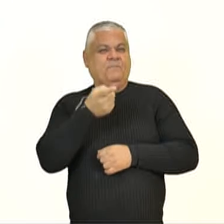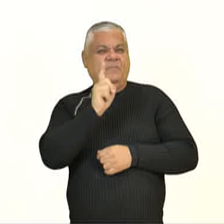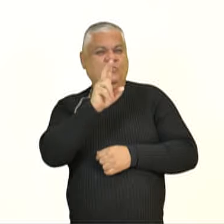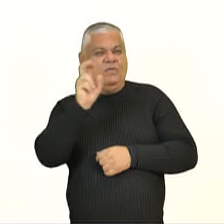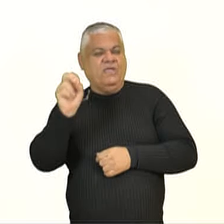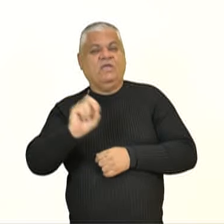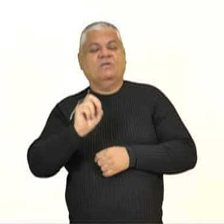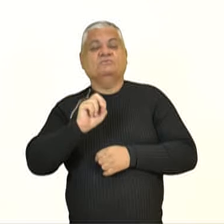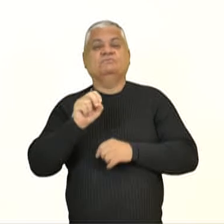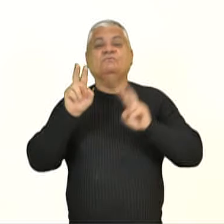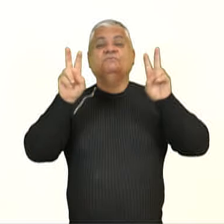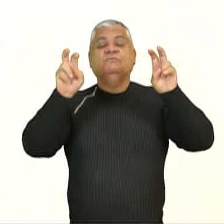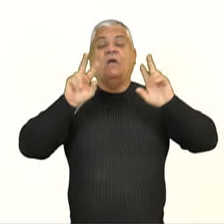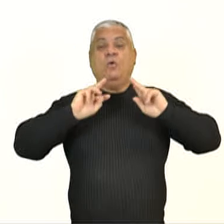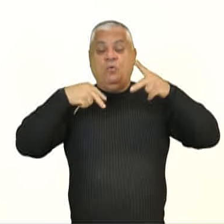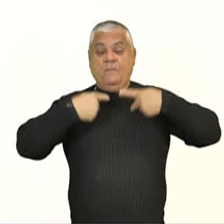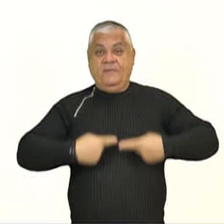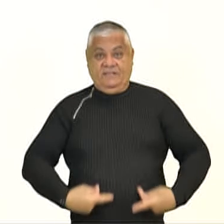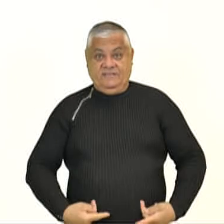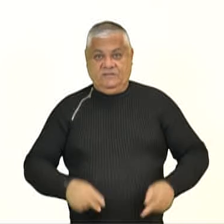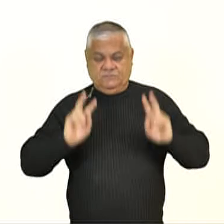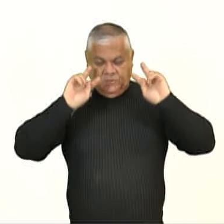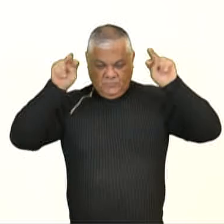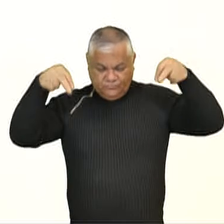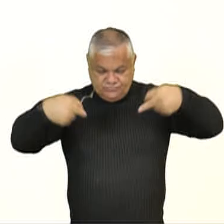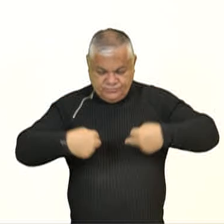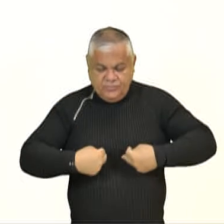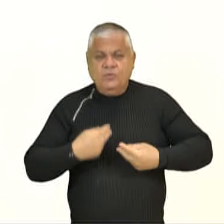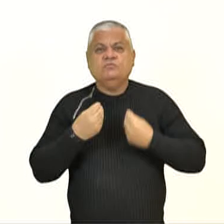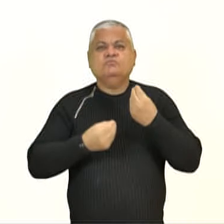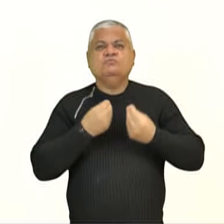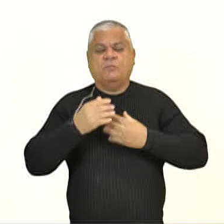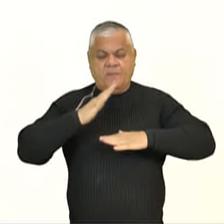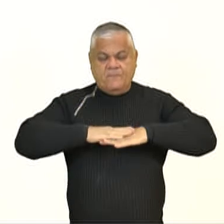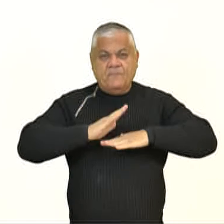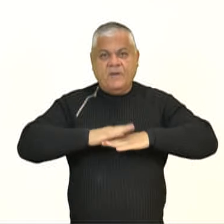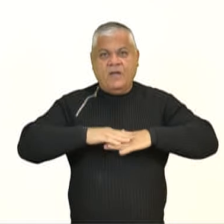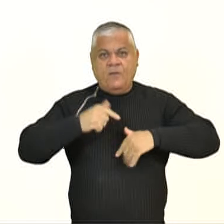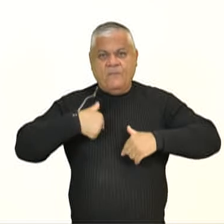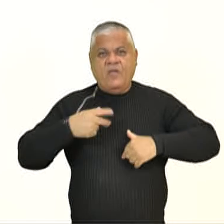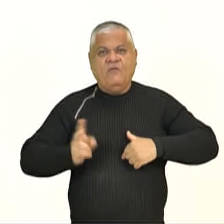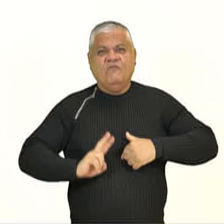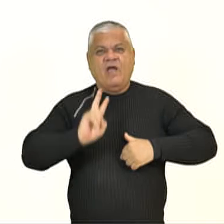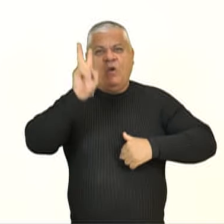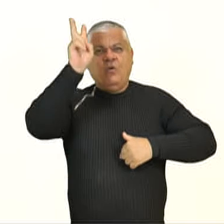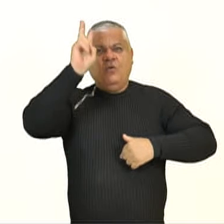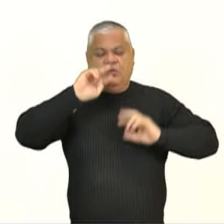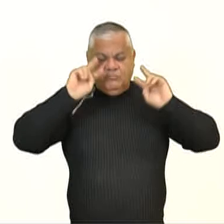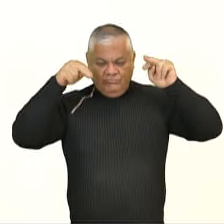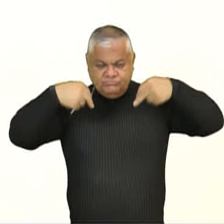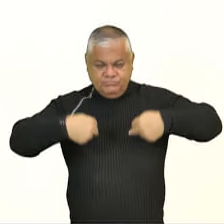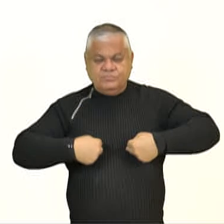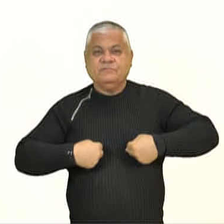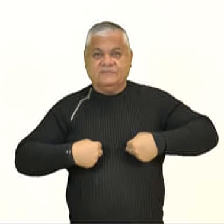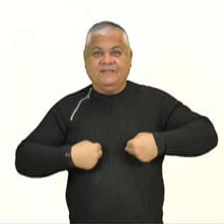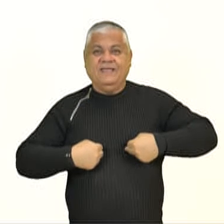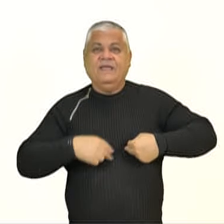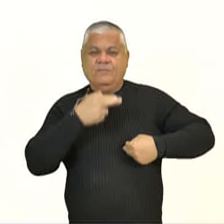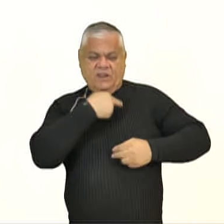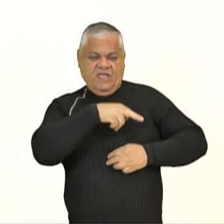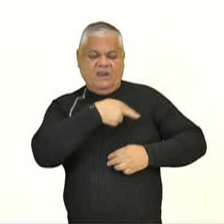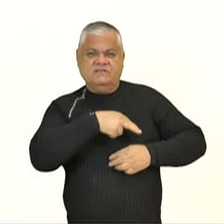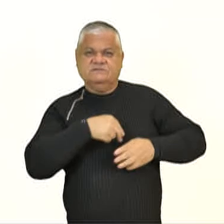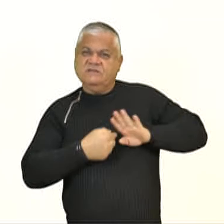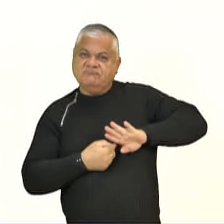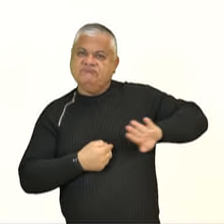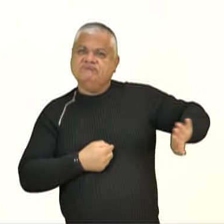que o homem ele pensava muito sobre si, sobre suas ações, valorizava o homem e menos a questão